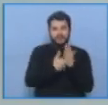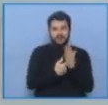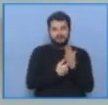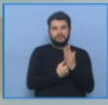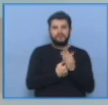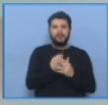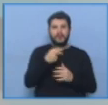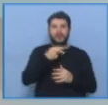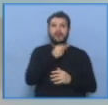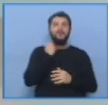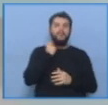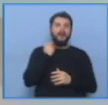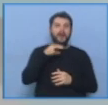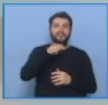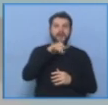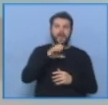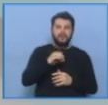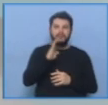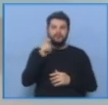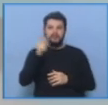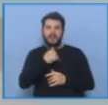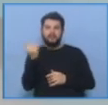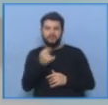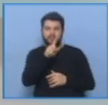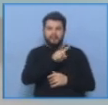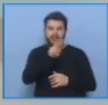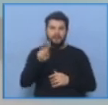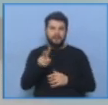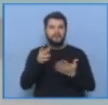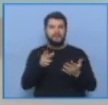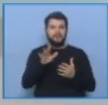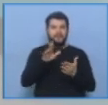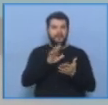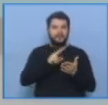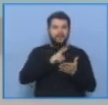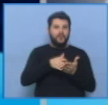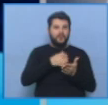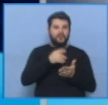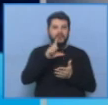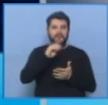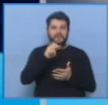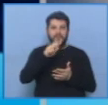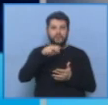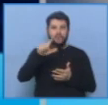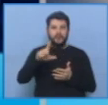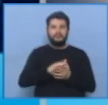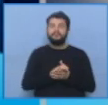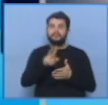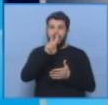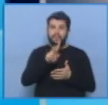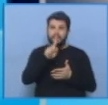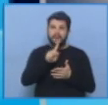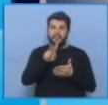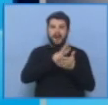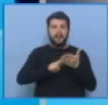pedir ao Padre Nelo para comentar a primeira leitura e depois o Padre José Maria Brito a segunda, a primeira do livro de Samuel. A primeira leitura remete-nos para